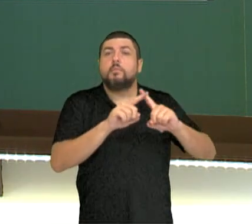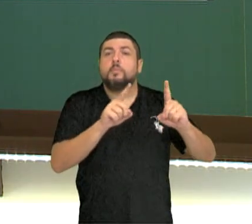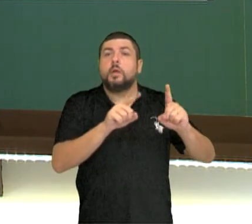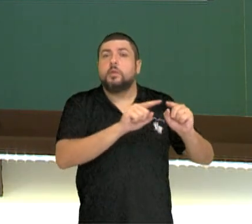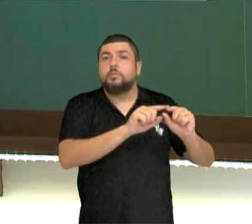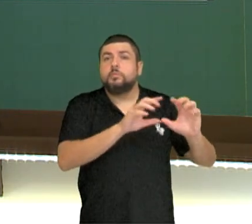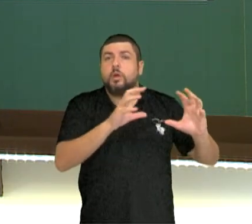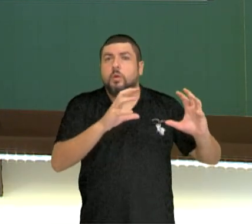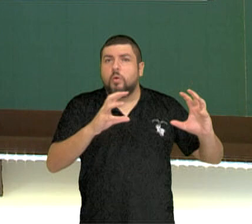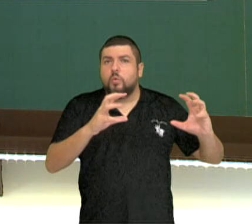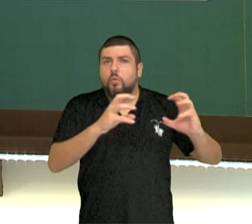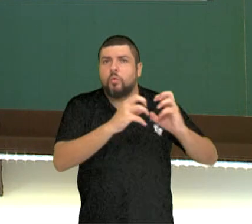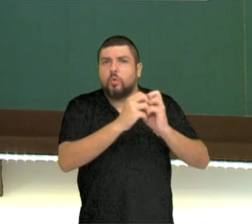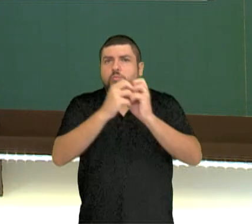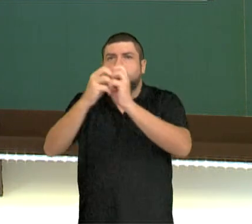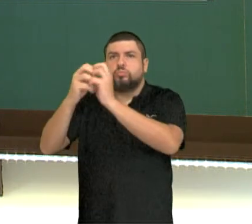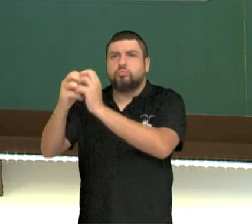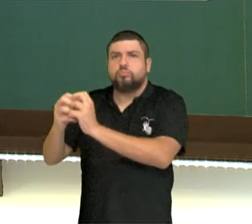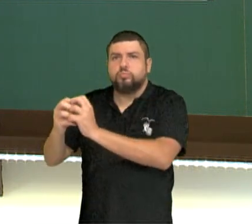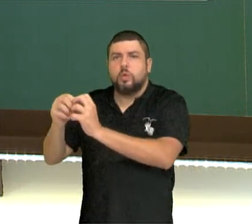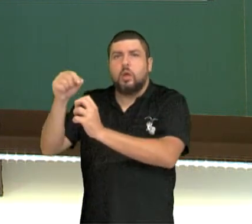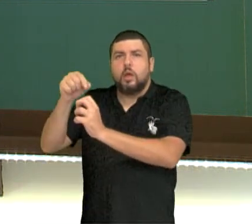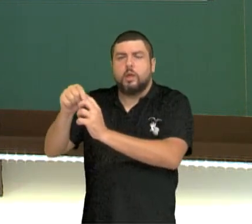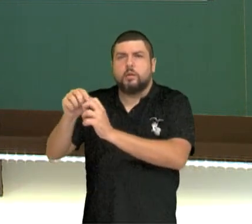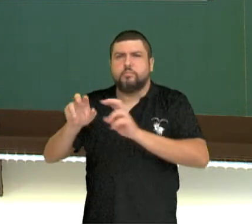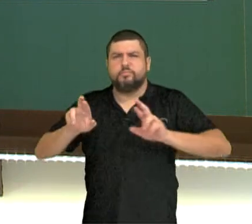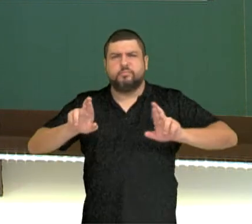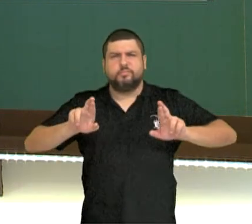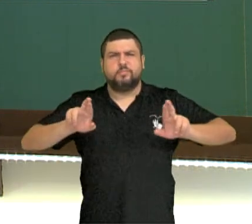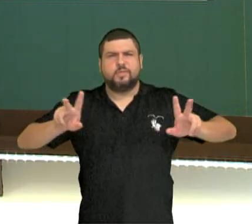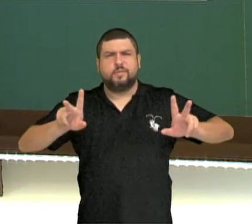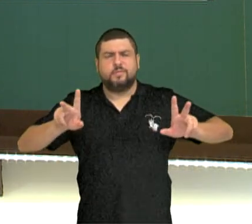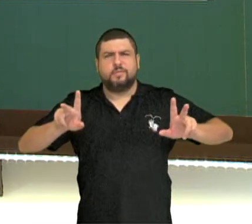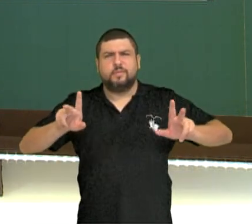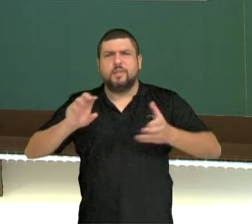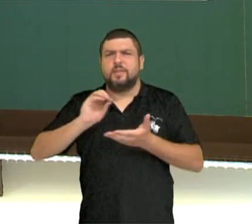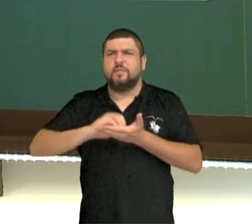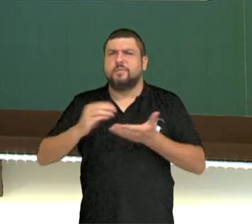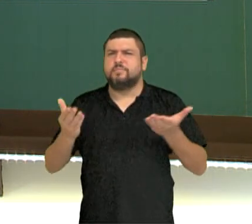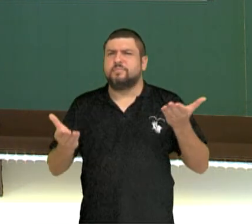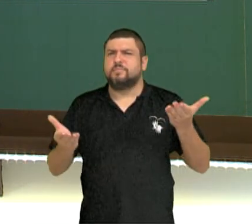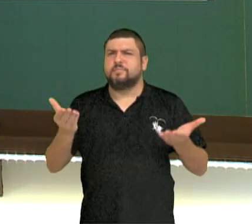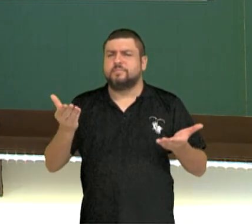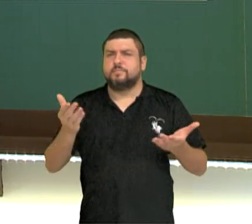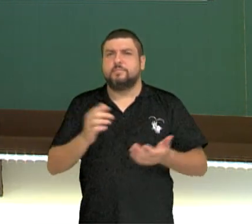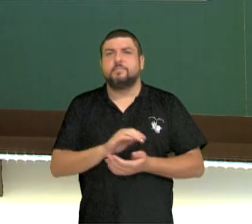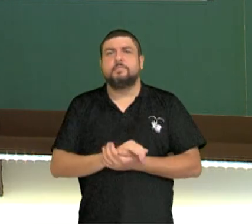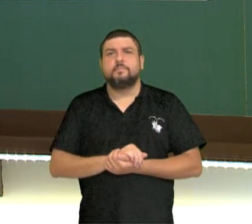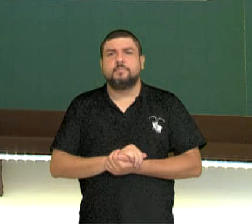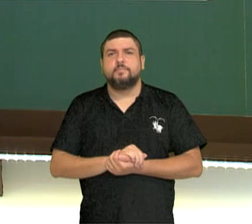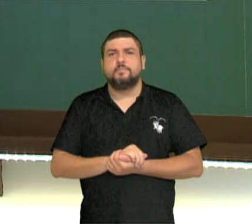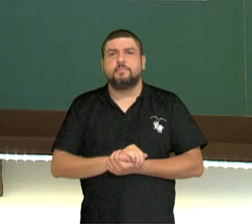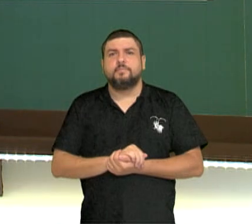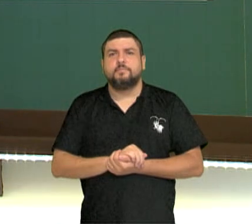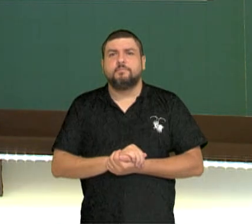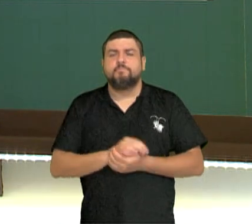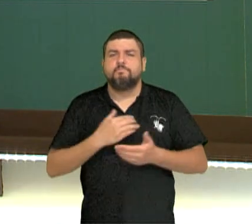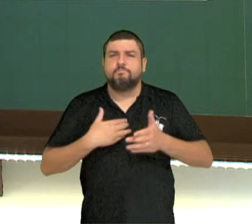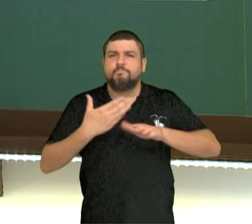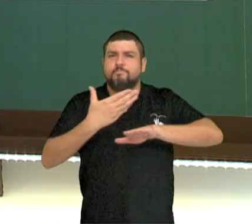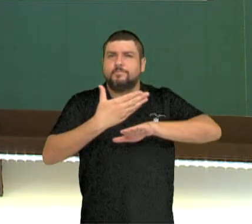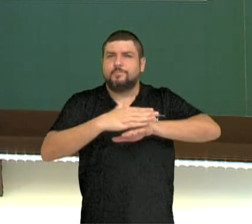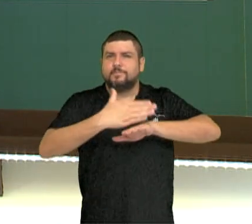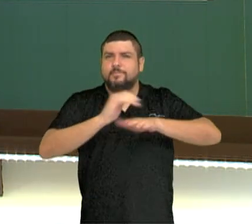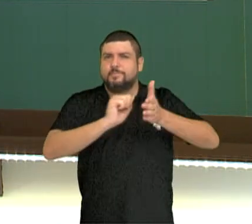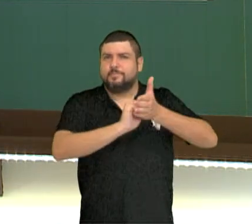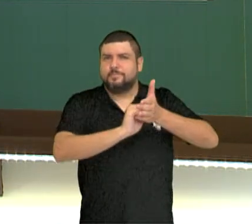átomos ali dos elementos que estão no produto, no resultado final. Legal? Vamos fazer um exercício